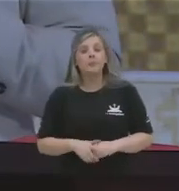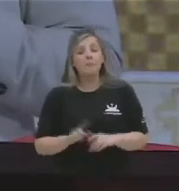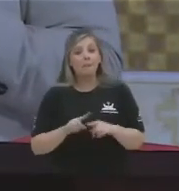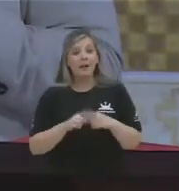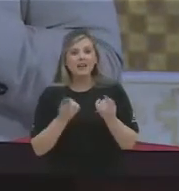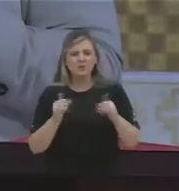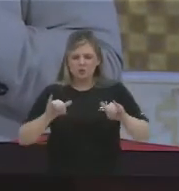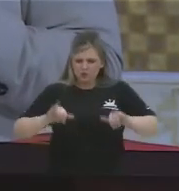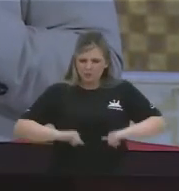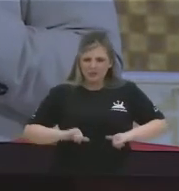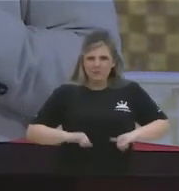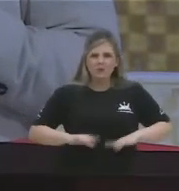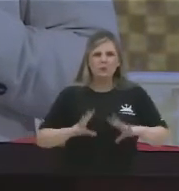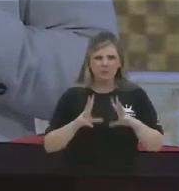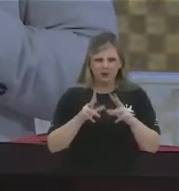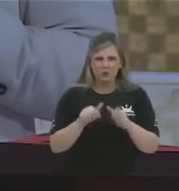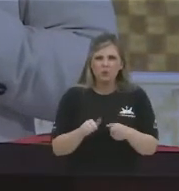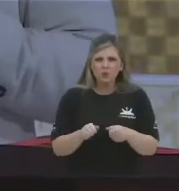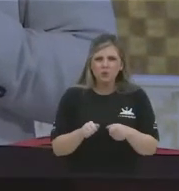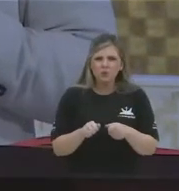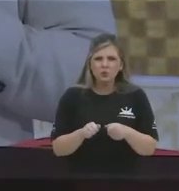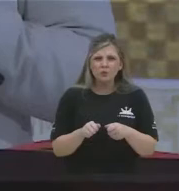todos?